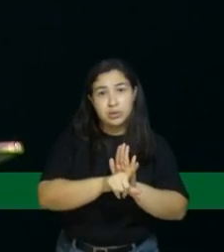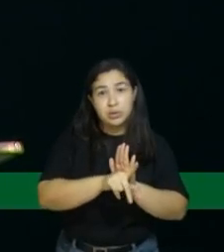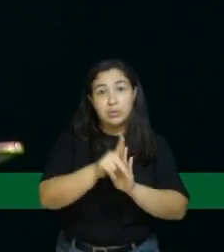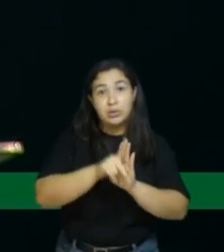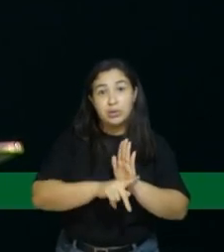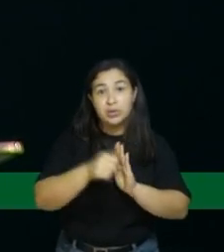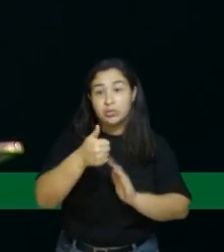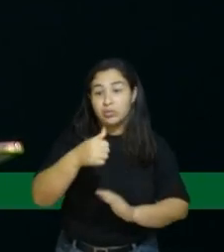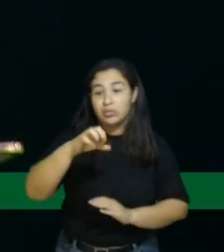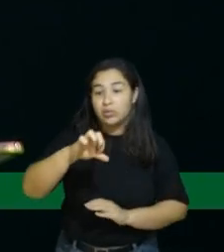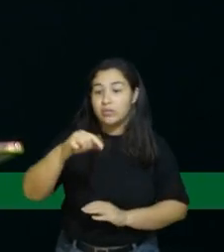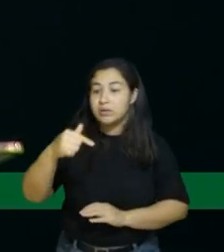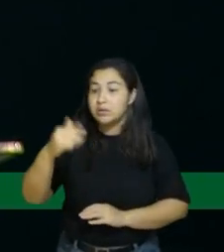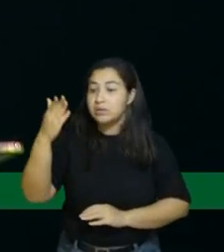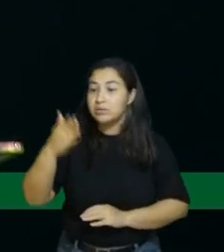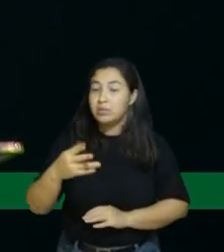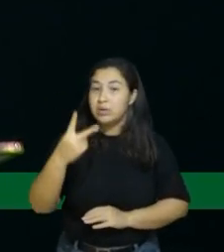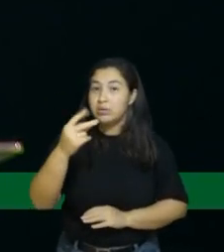197/2022